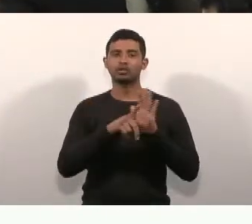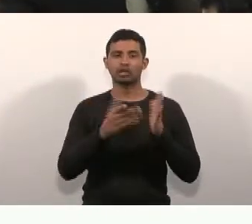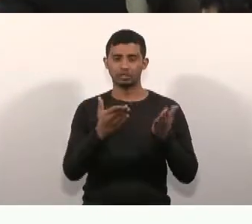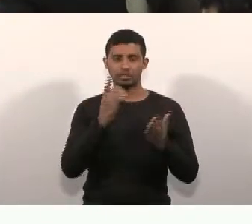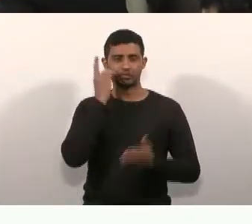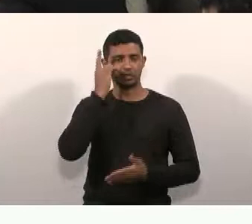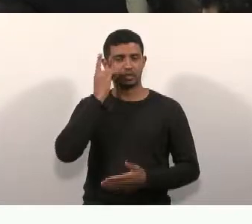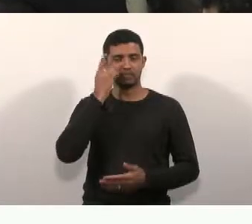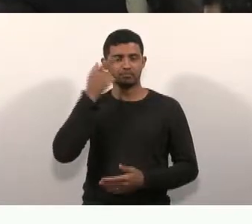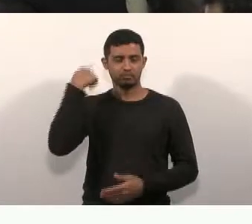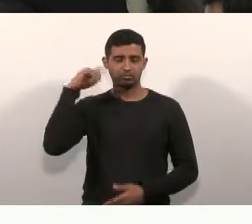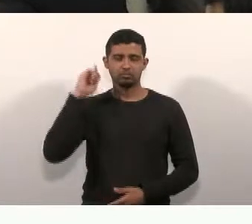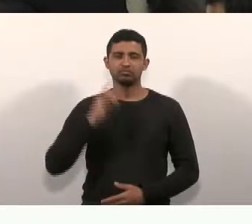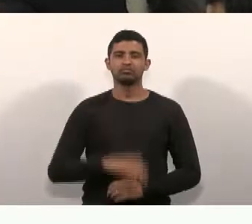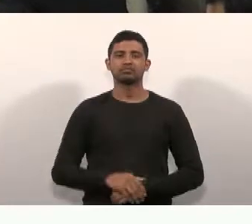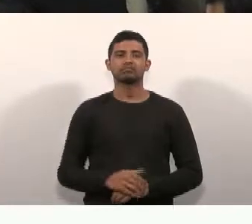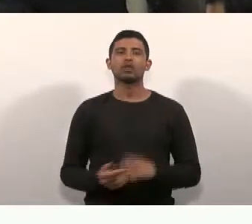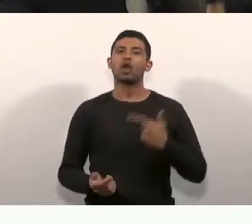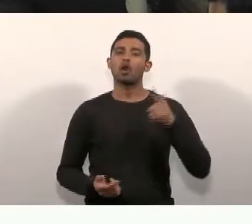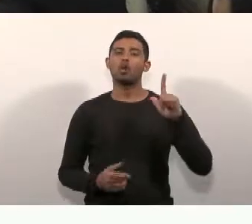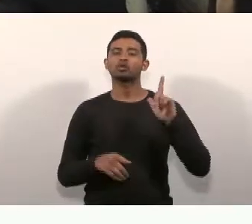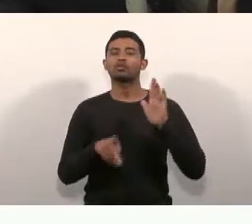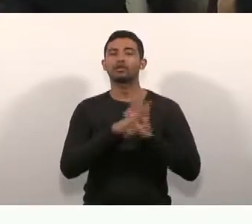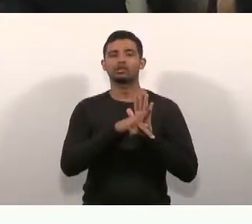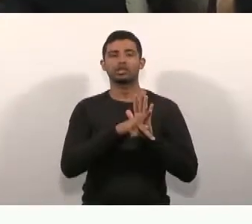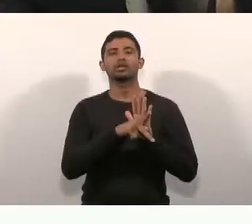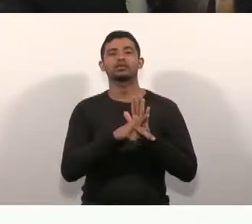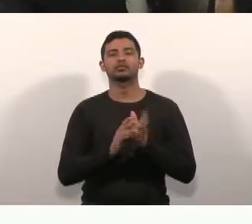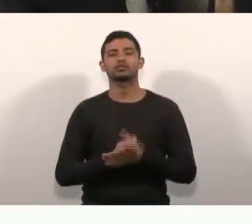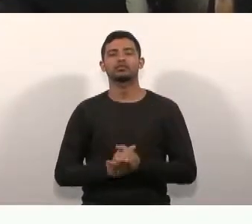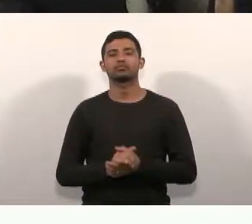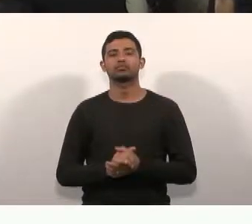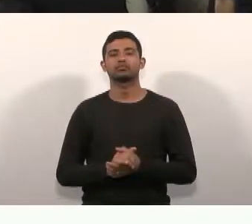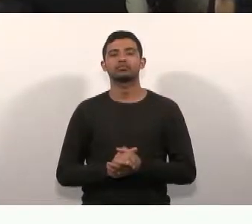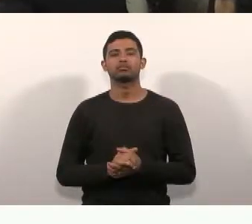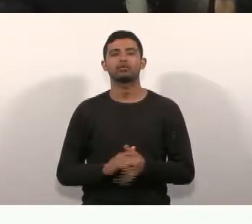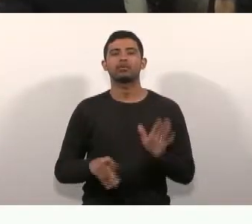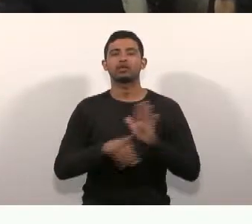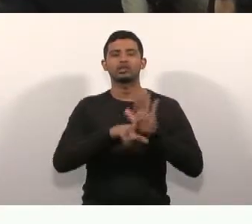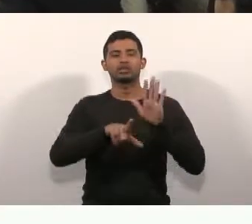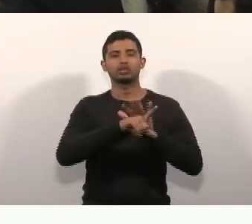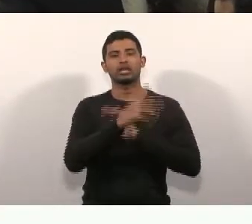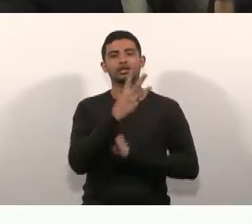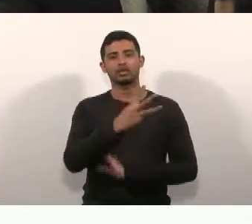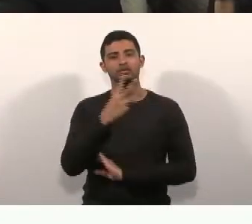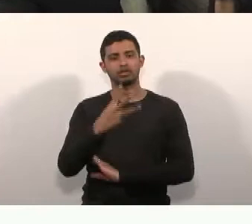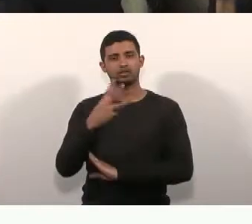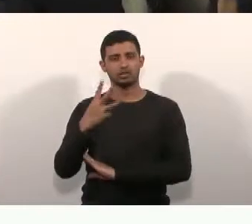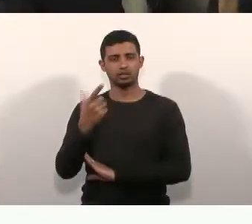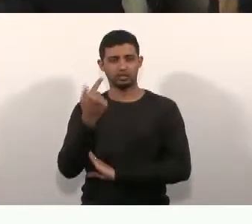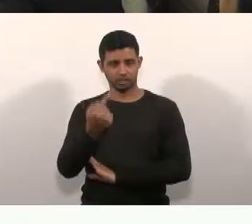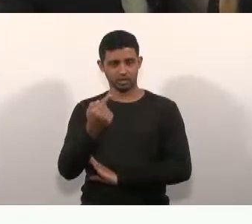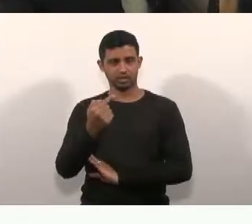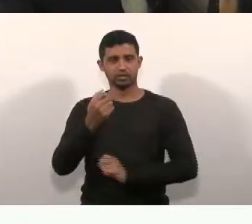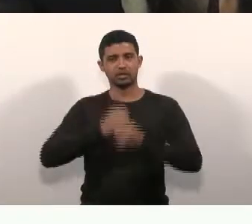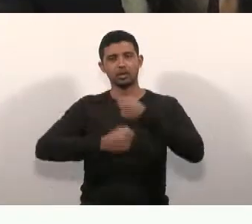Valdec. O próximo projeto é o projeto de lei 3337